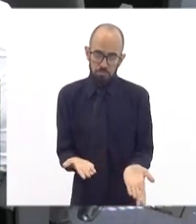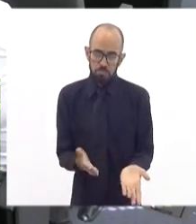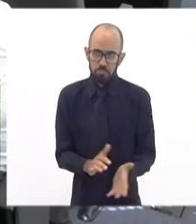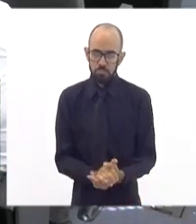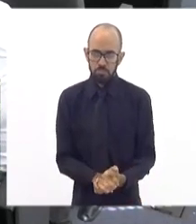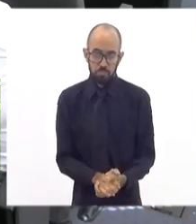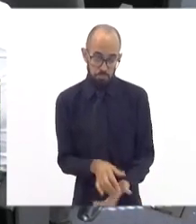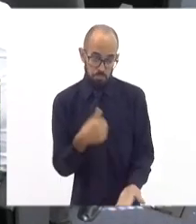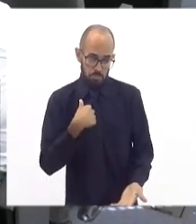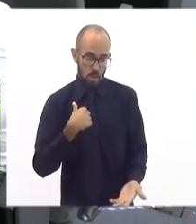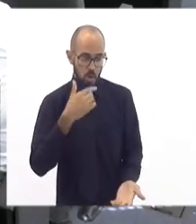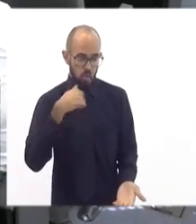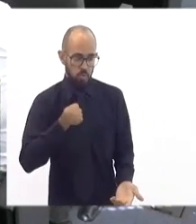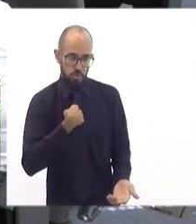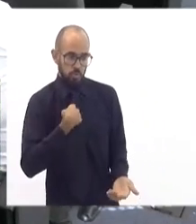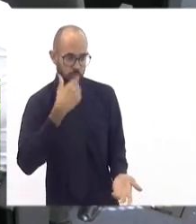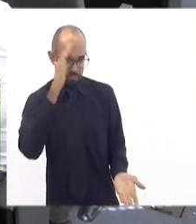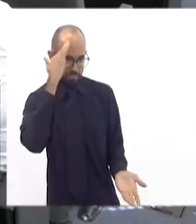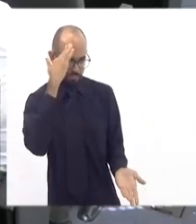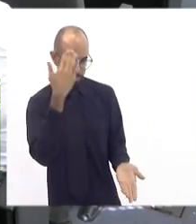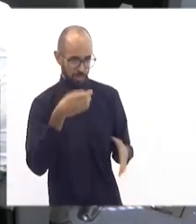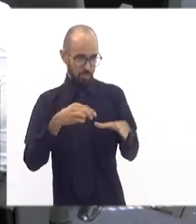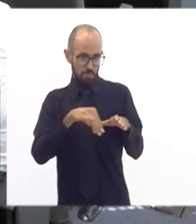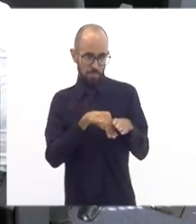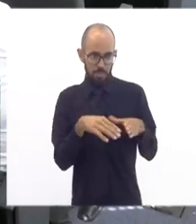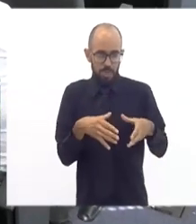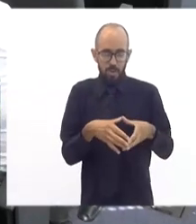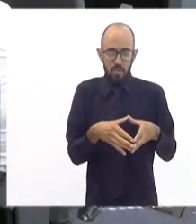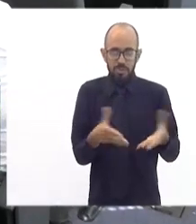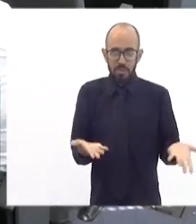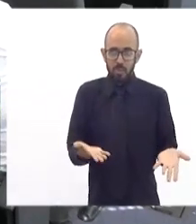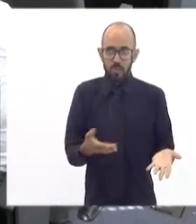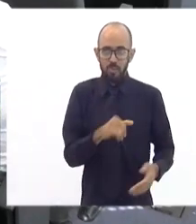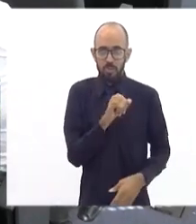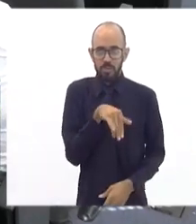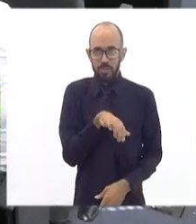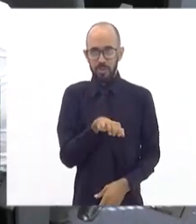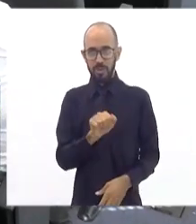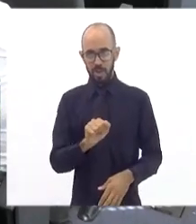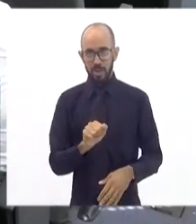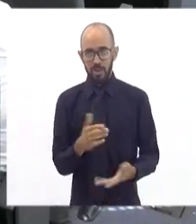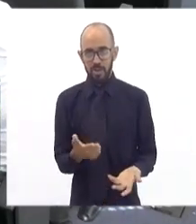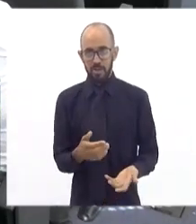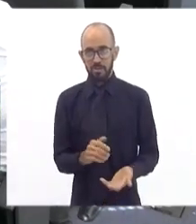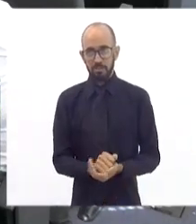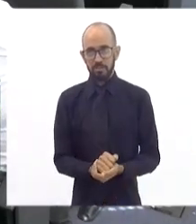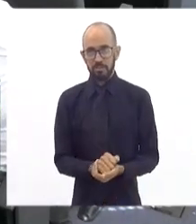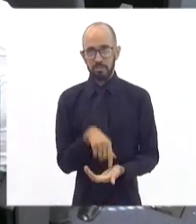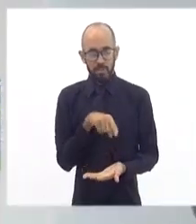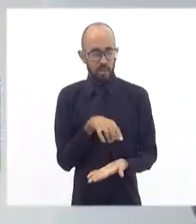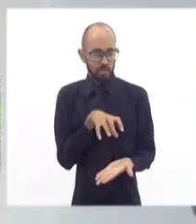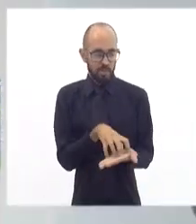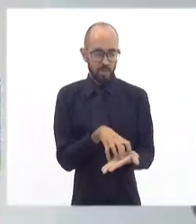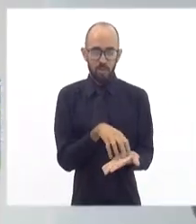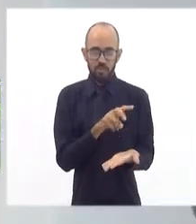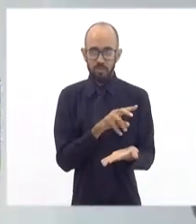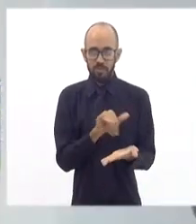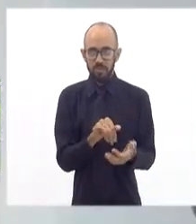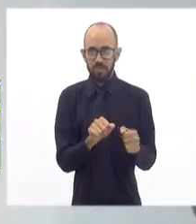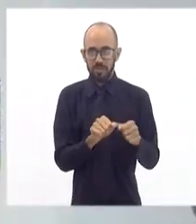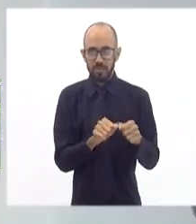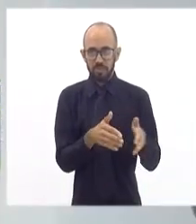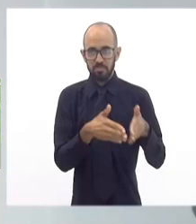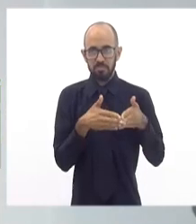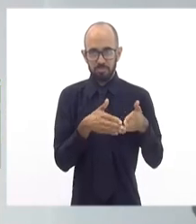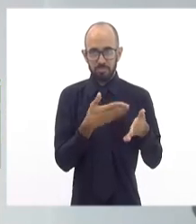assim nós entendemos enquanto membros da comissão que o inéia como algo que faz o licenciamento ambiental